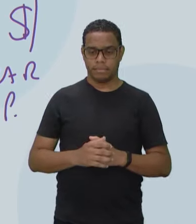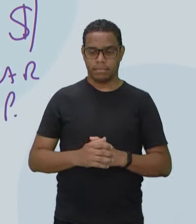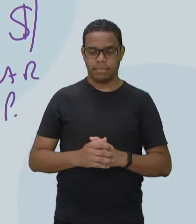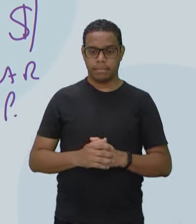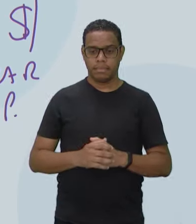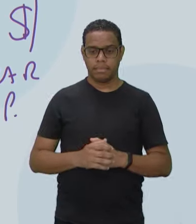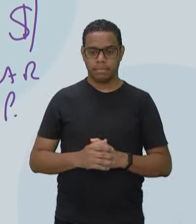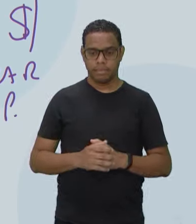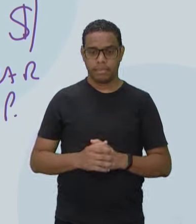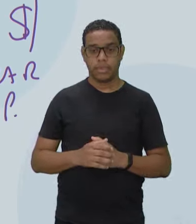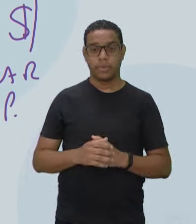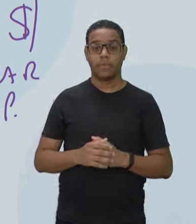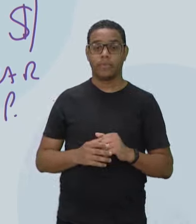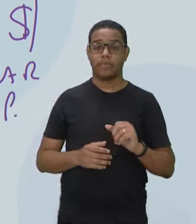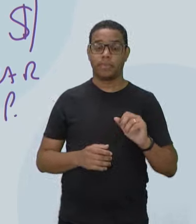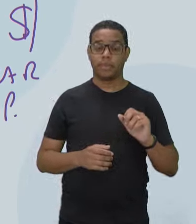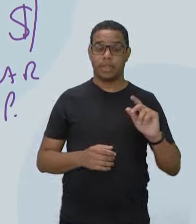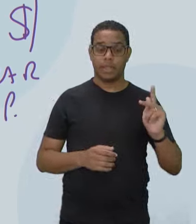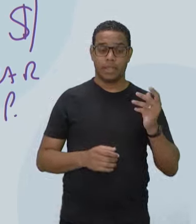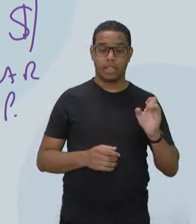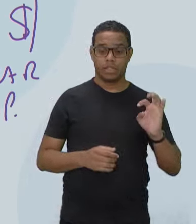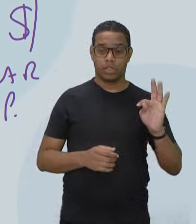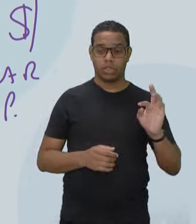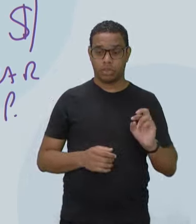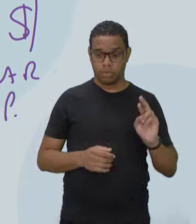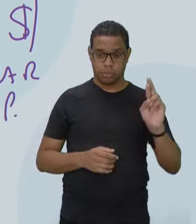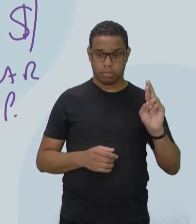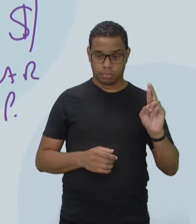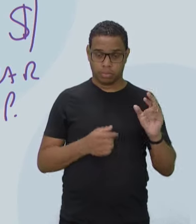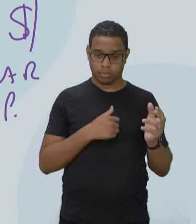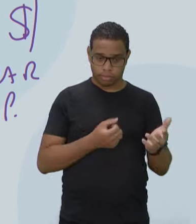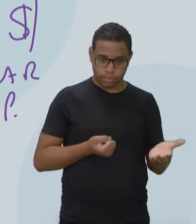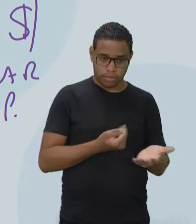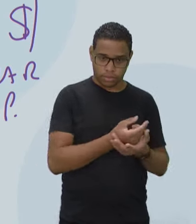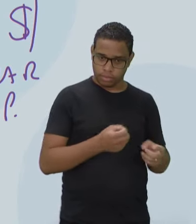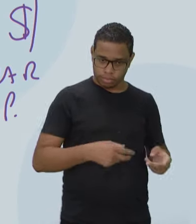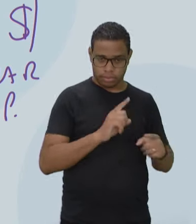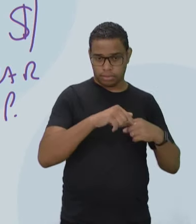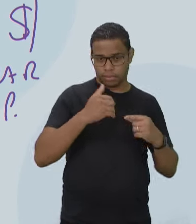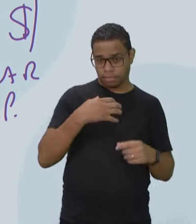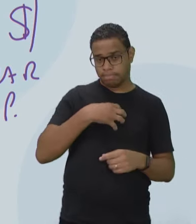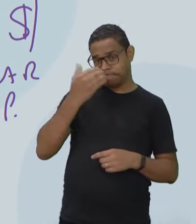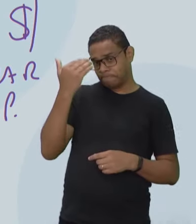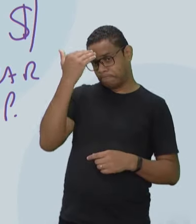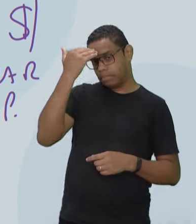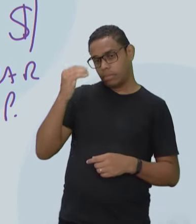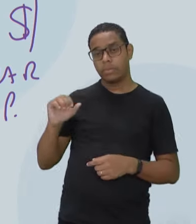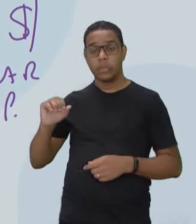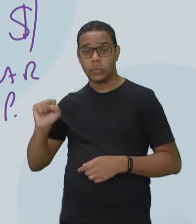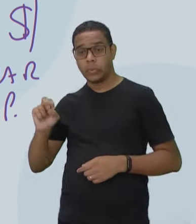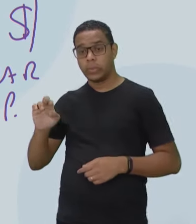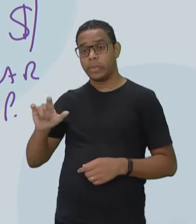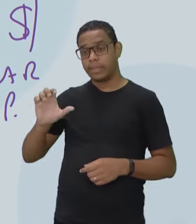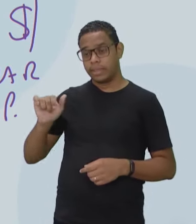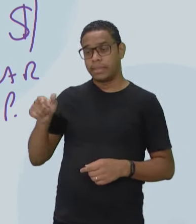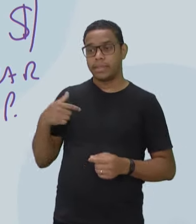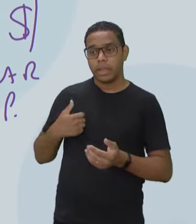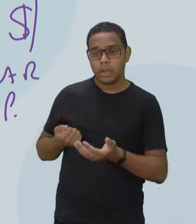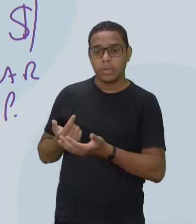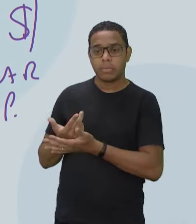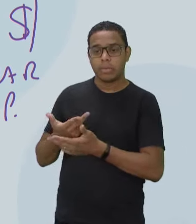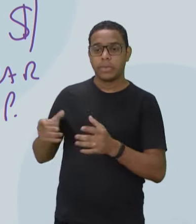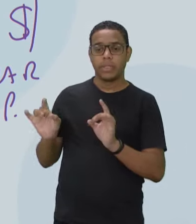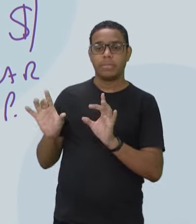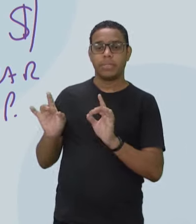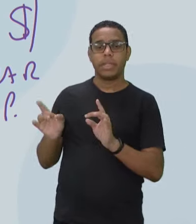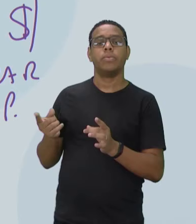Então o Heitor, ele queria gastar muito, mas ele sentiu um pouco de culpa. Já a Suelen, ela queria comprar algo muito